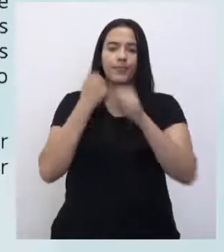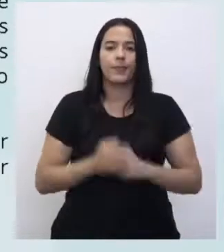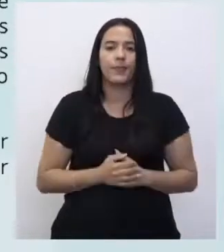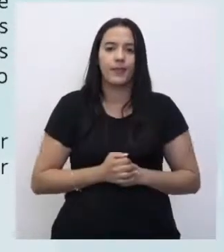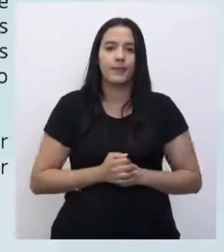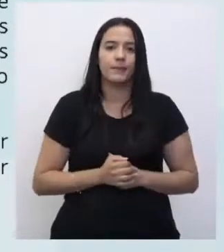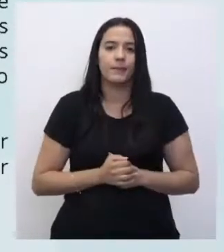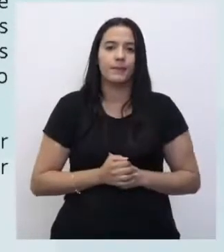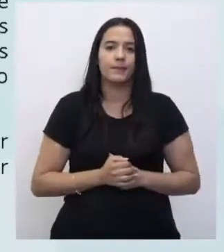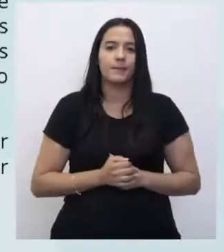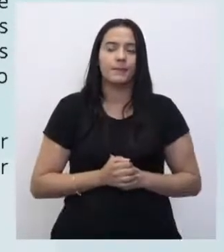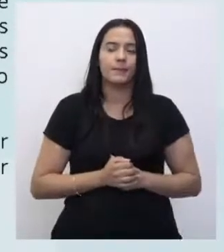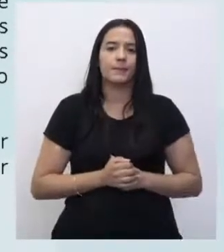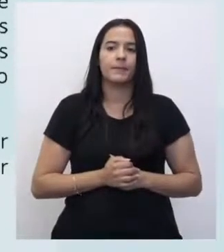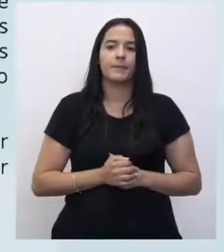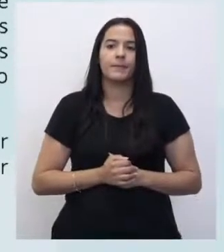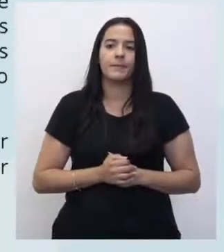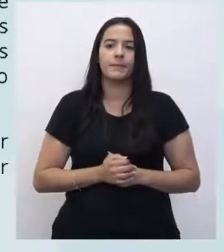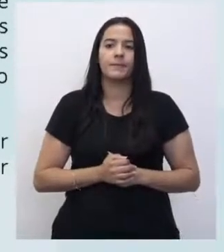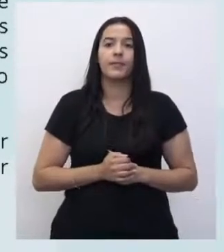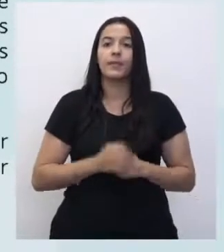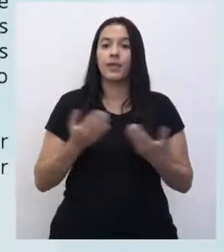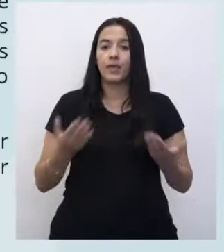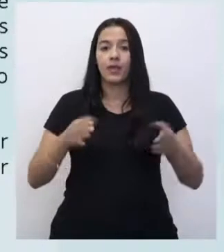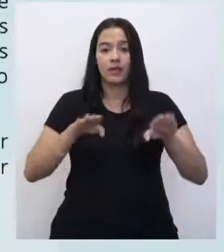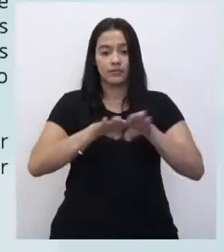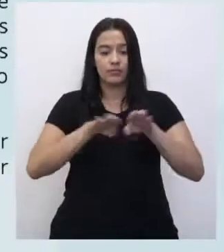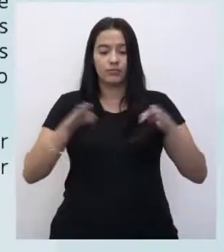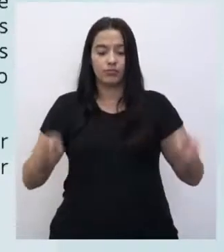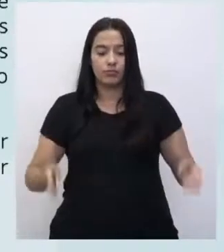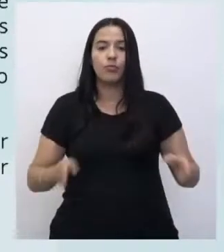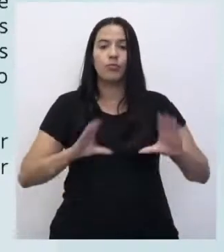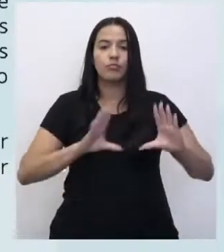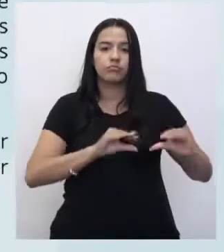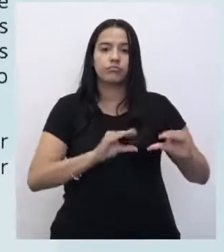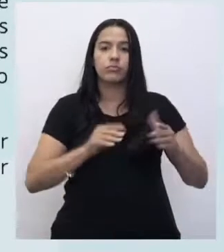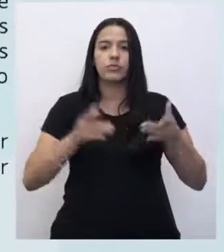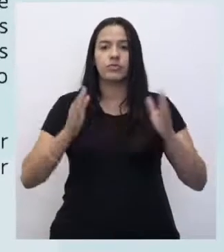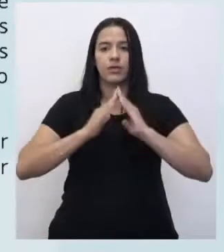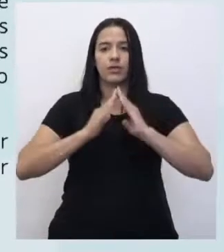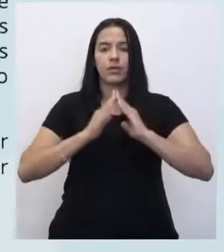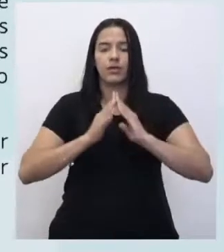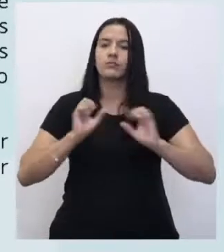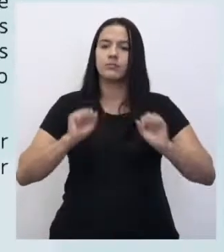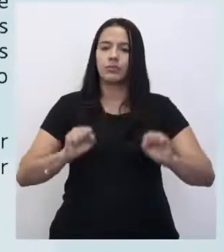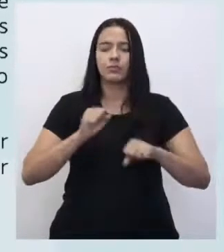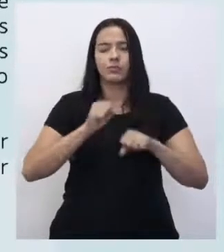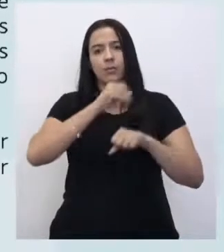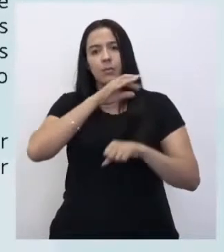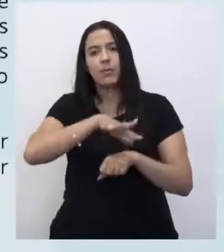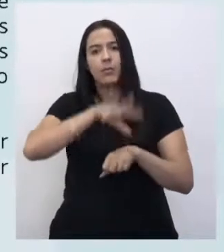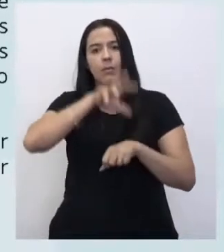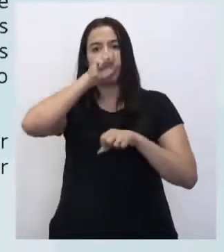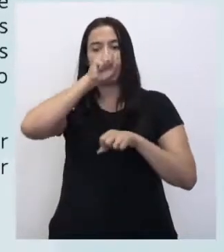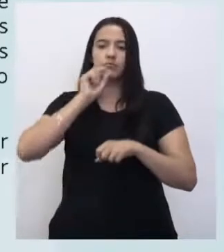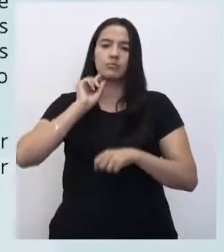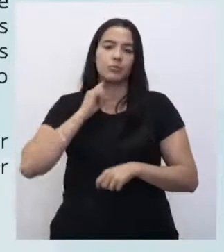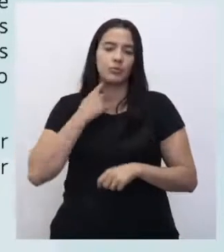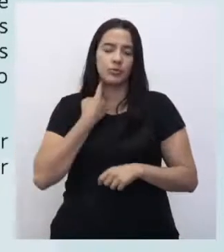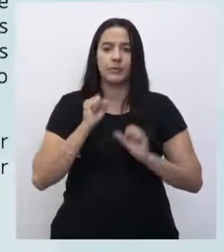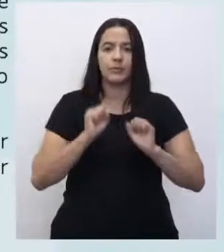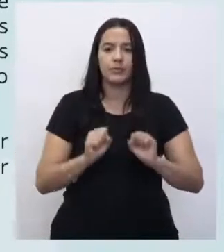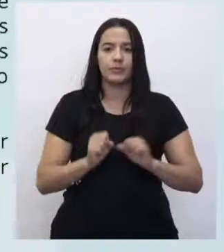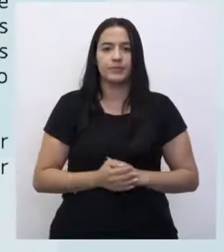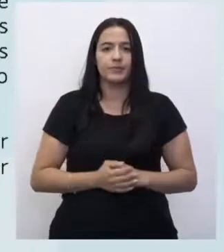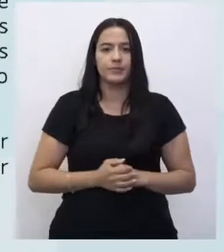furniture also pollute the air, e móveis também poluem o ar, especially when they are new. especialmente